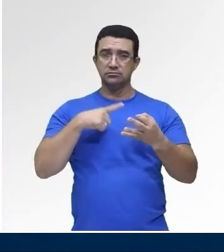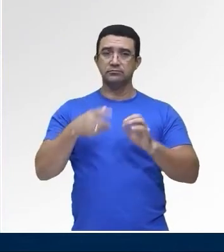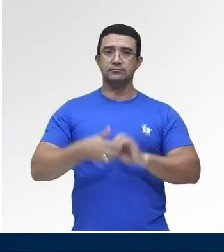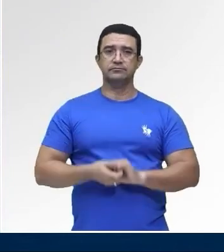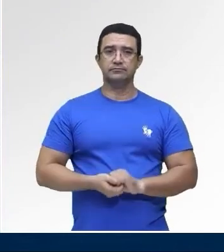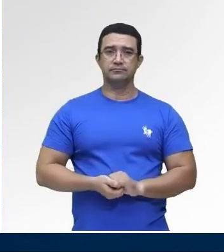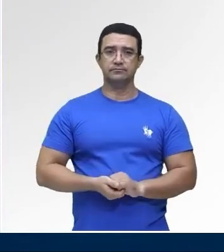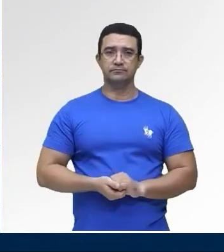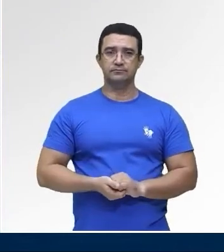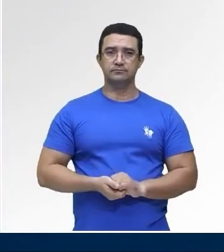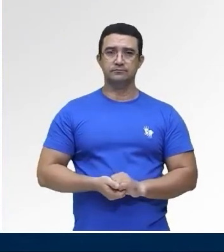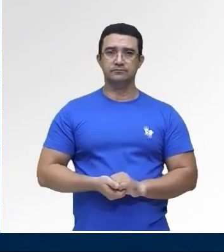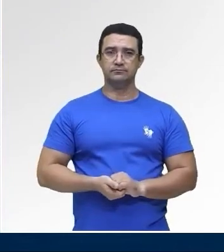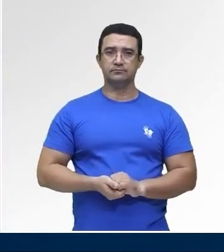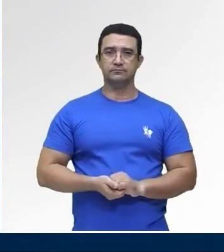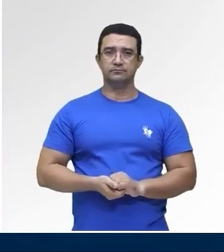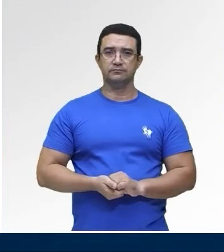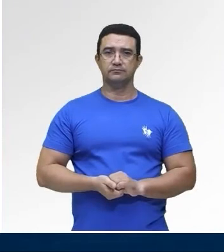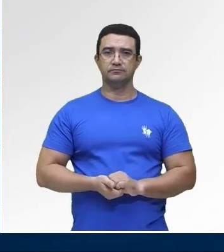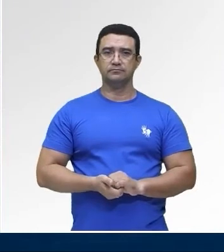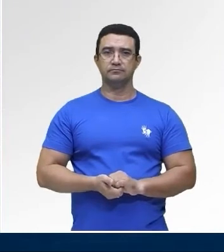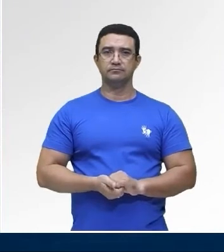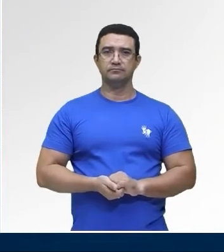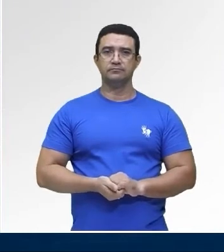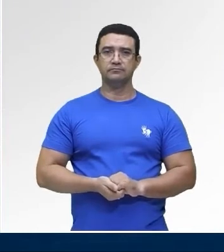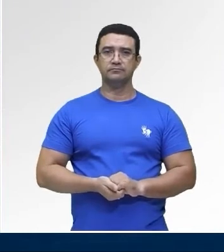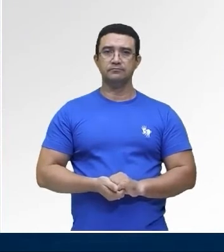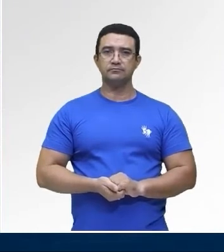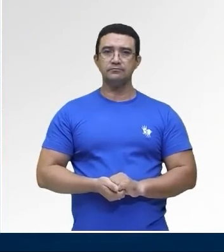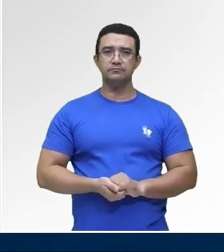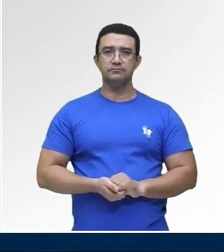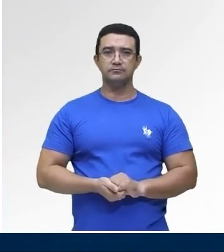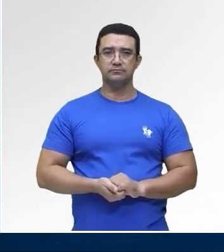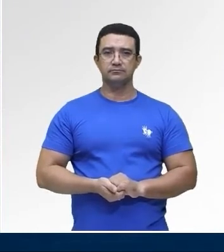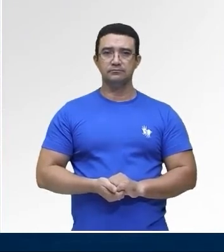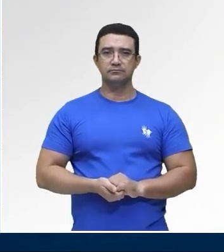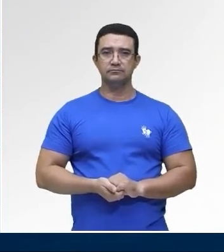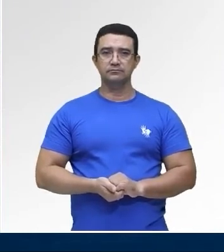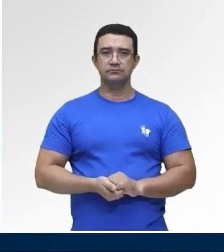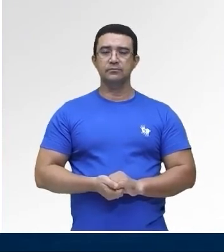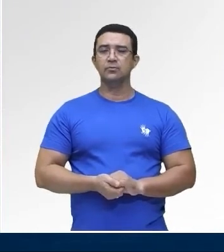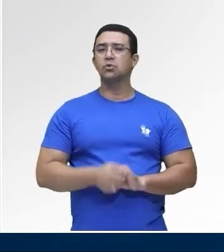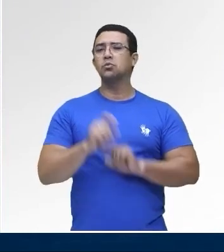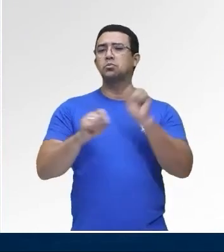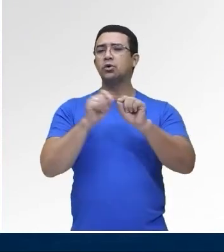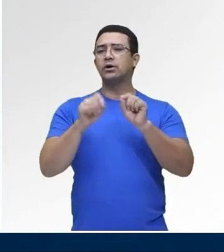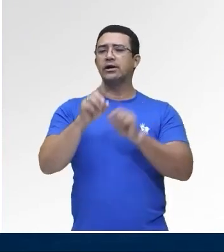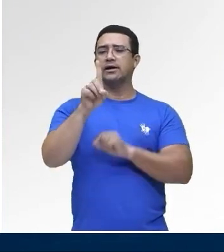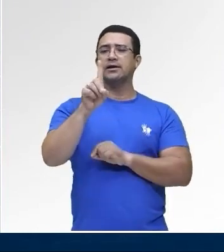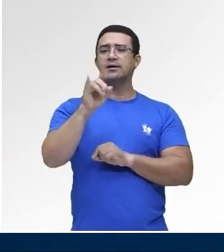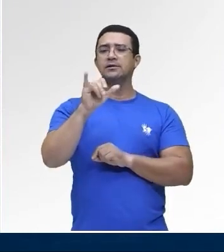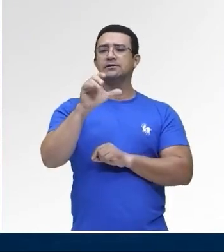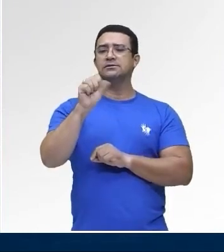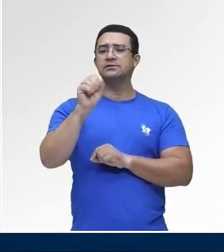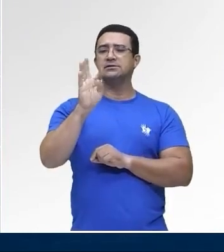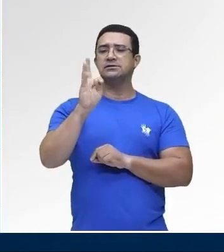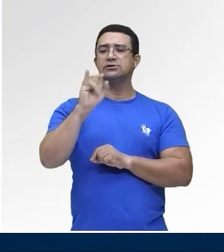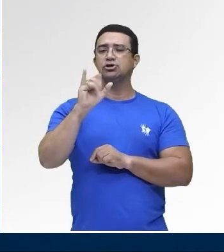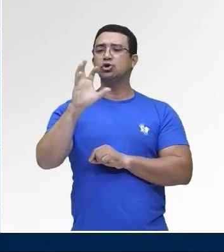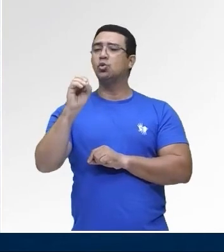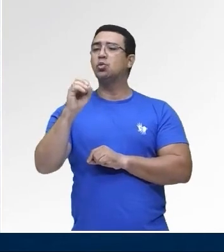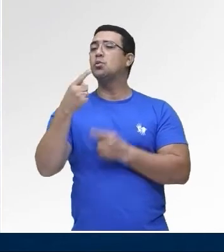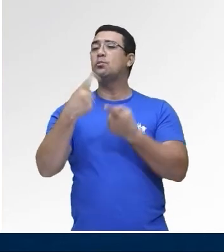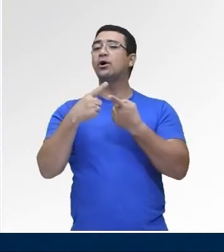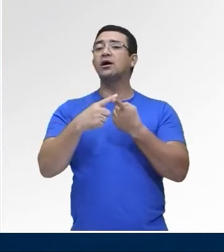dístico, tá? Ele classifica-se como dístico porque só tem 2